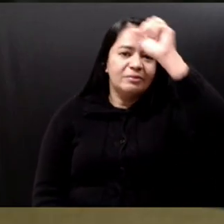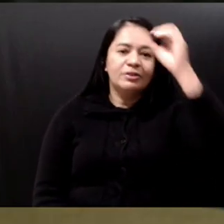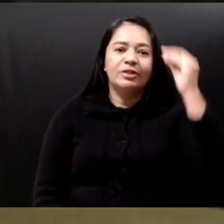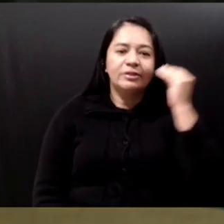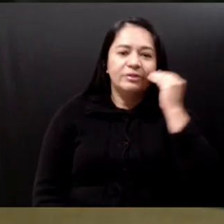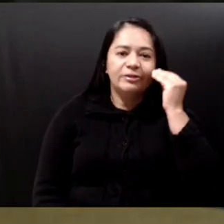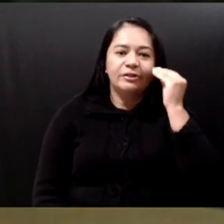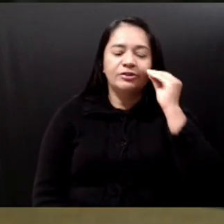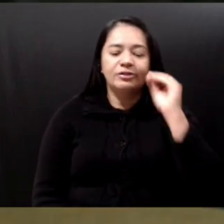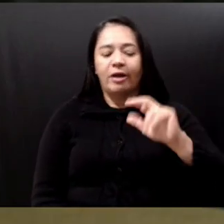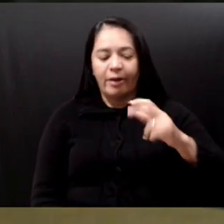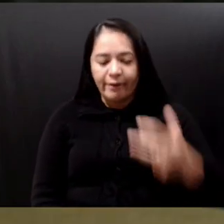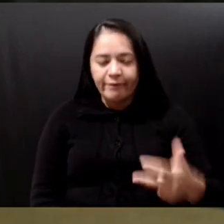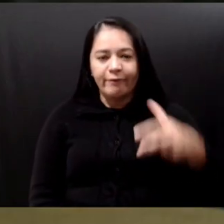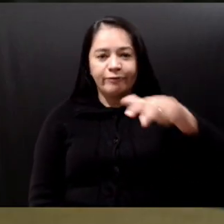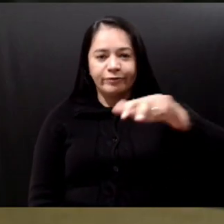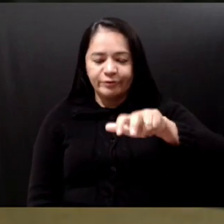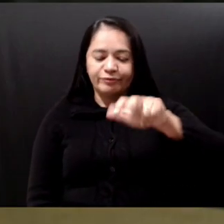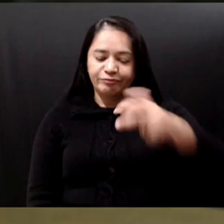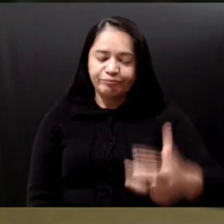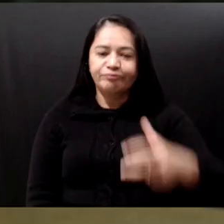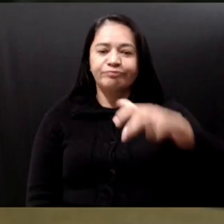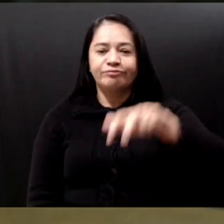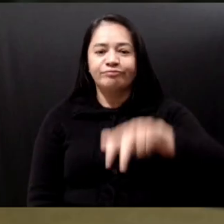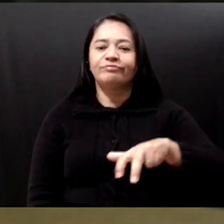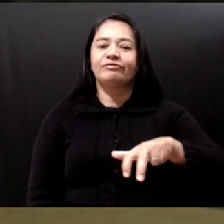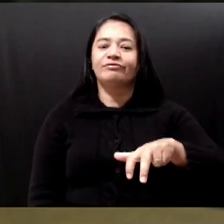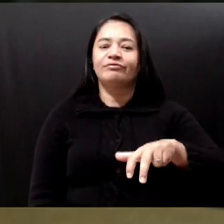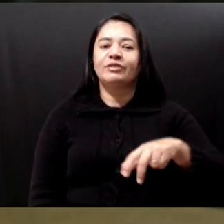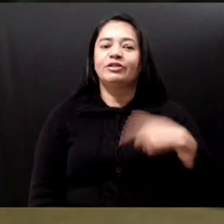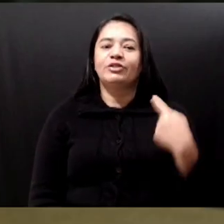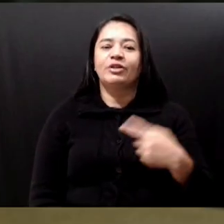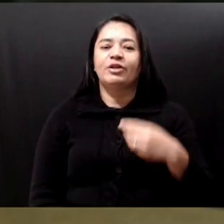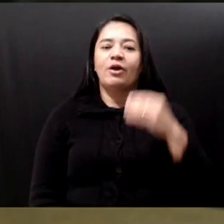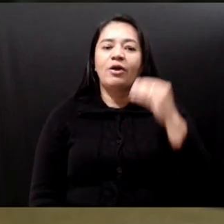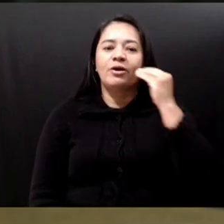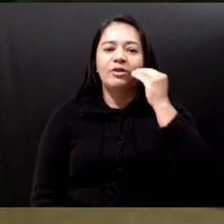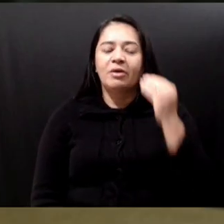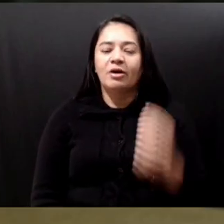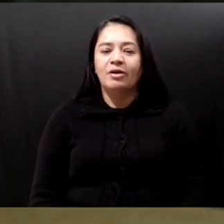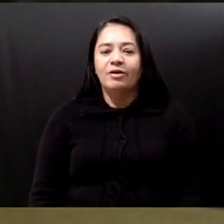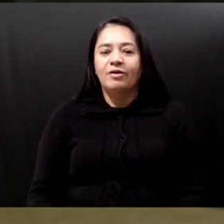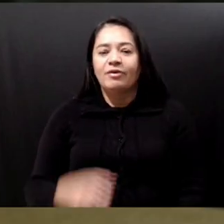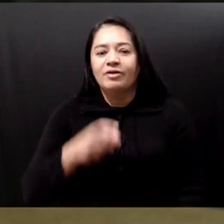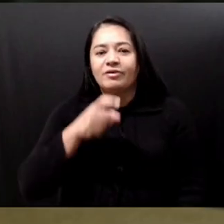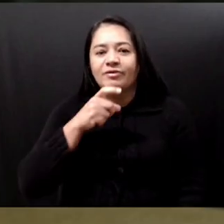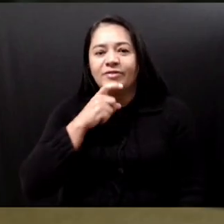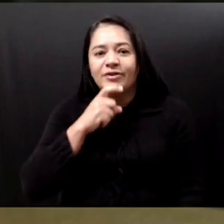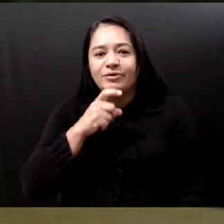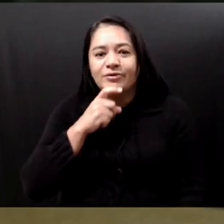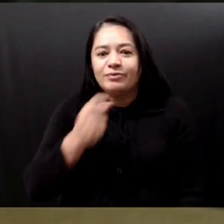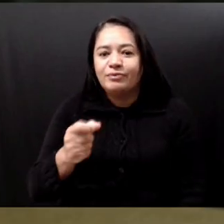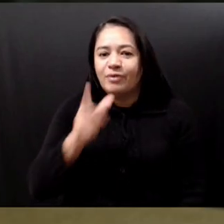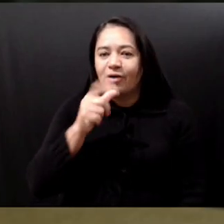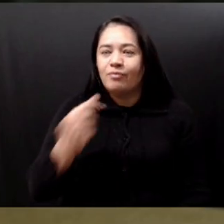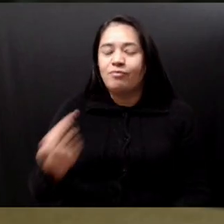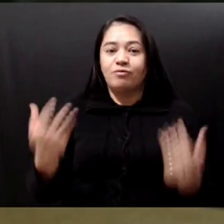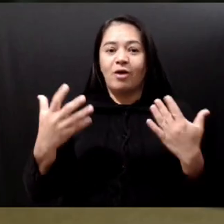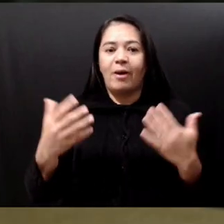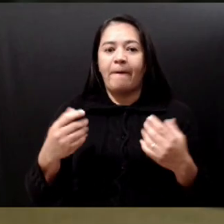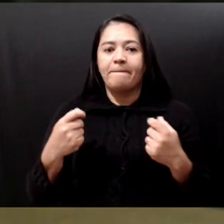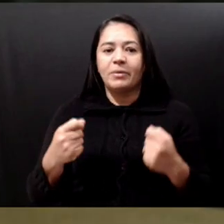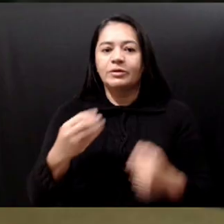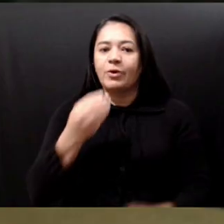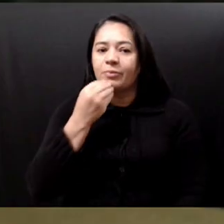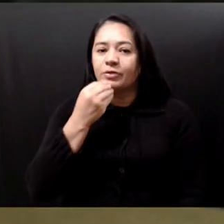novo. O mundo dos negócios, os famosos banhos de água fria, podem, na verdade, ser oportunidades para repensar estratégias